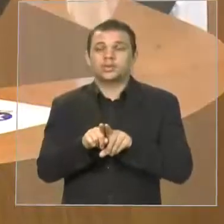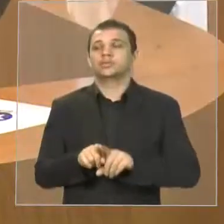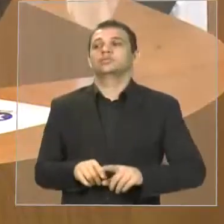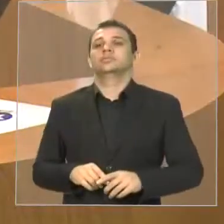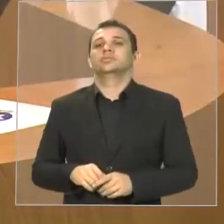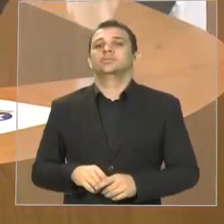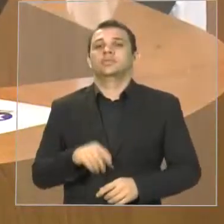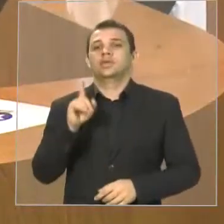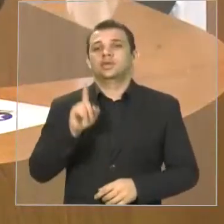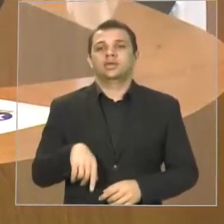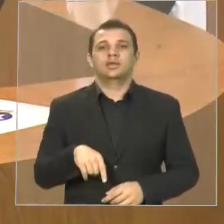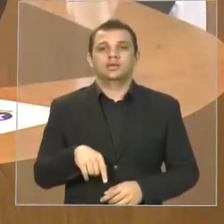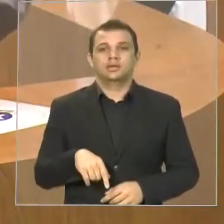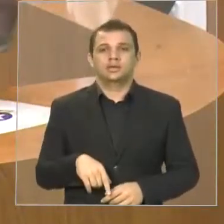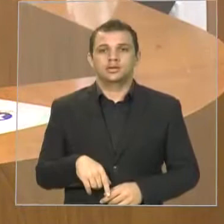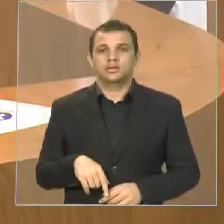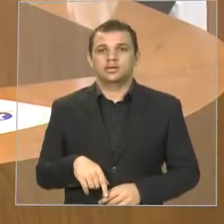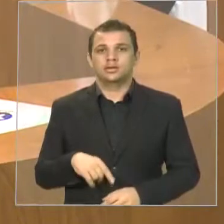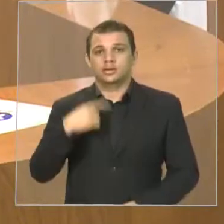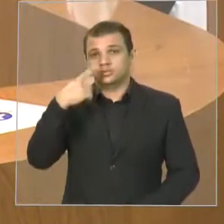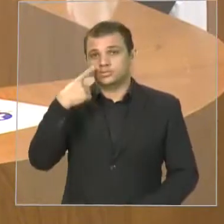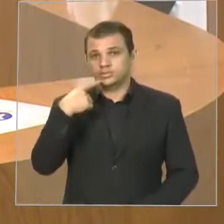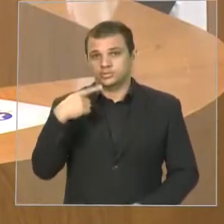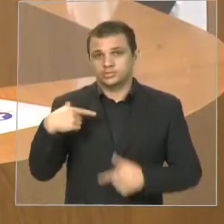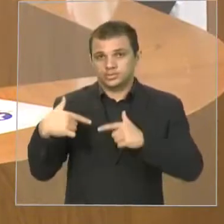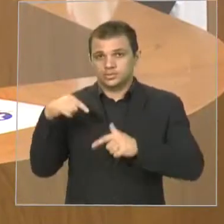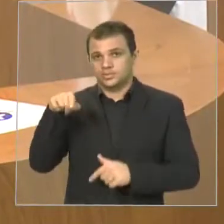cidade de Urbano Santos,